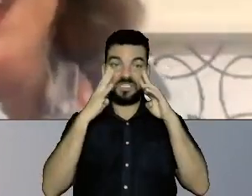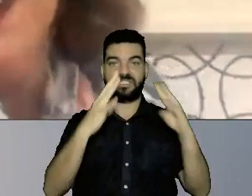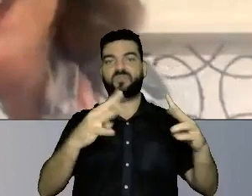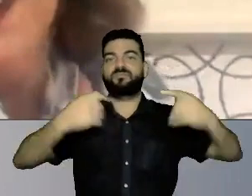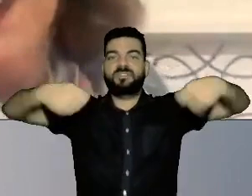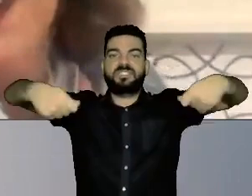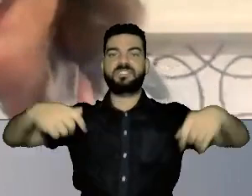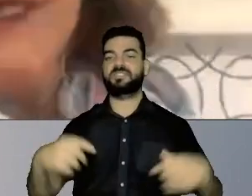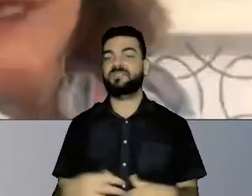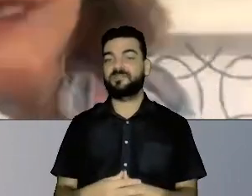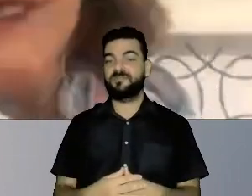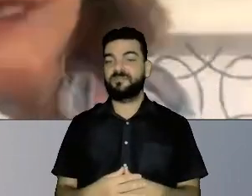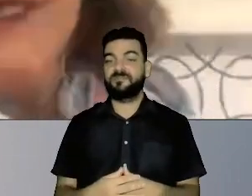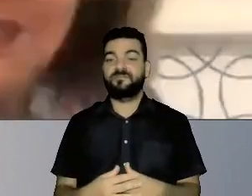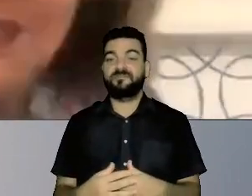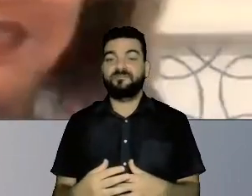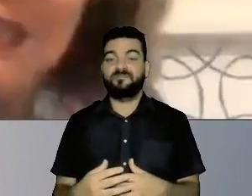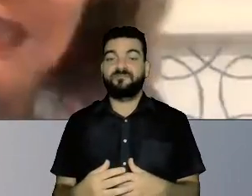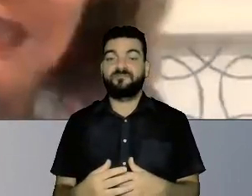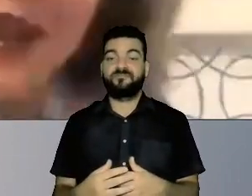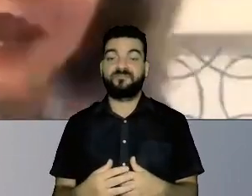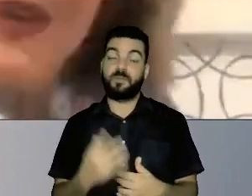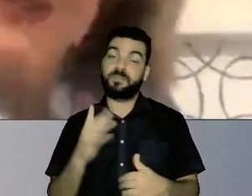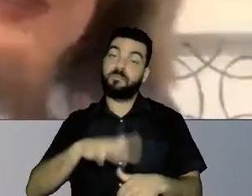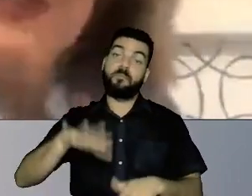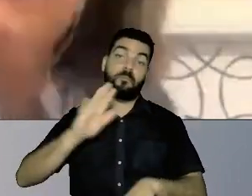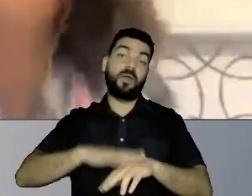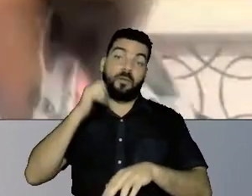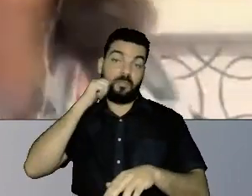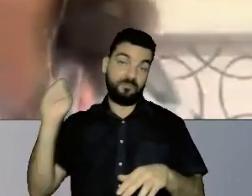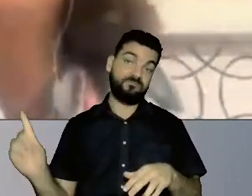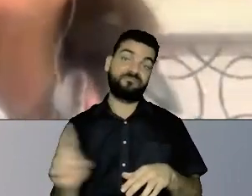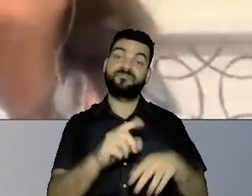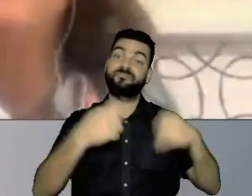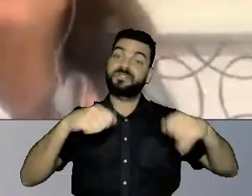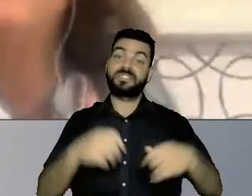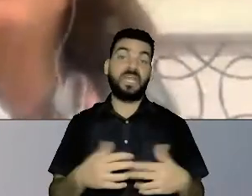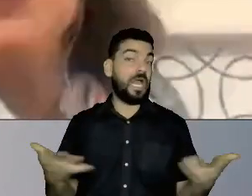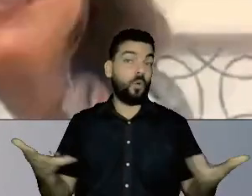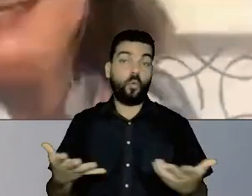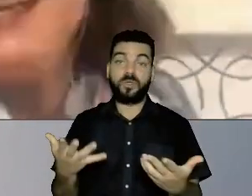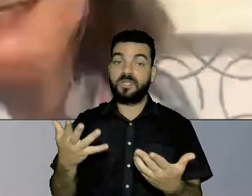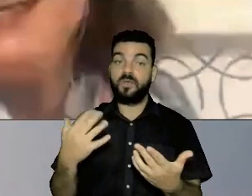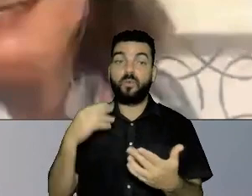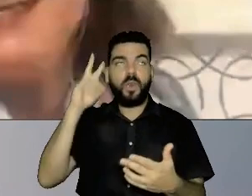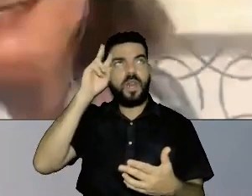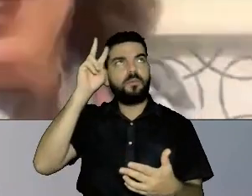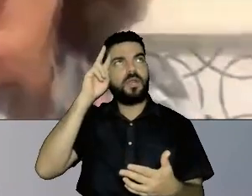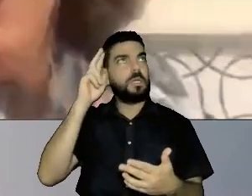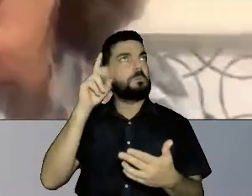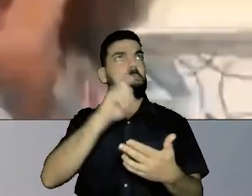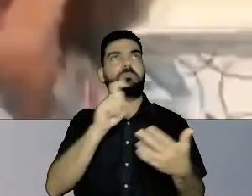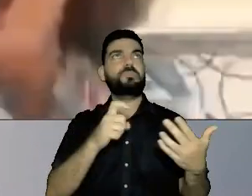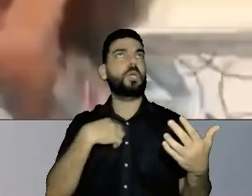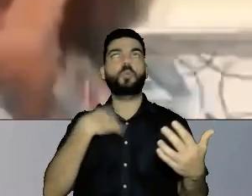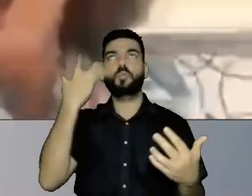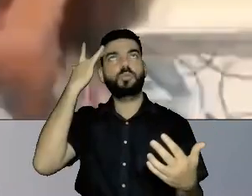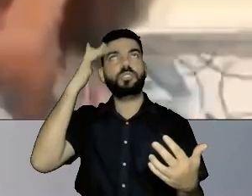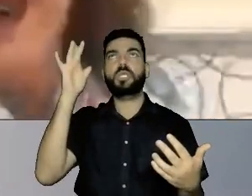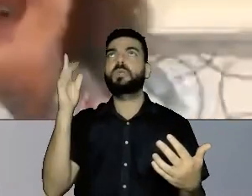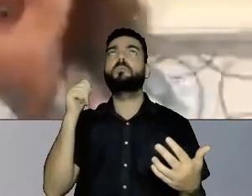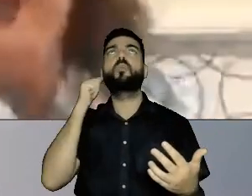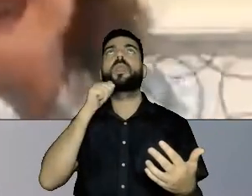atenção e dar mais espaço a isso, porque agora eu não tenho nenhum exemplo para dar para vocês de